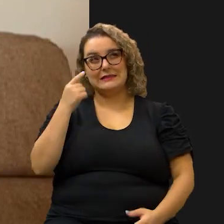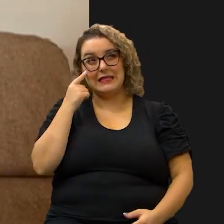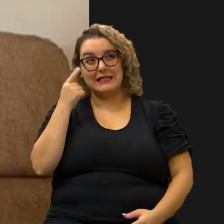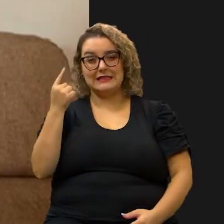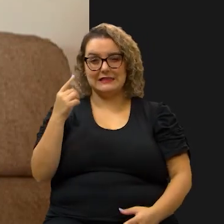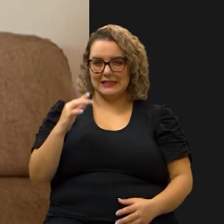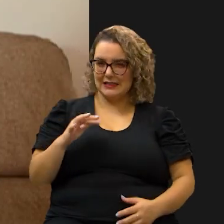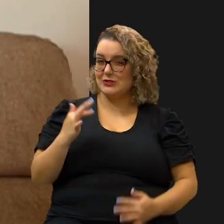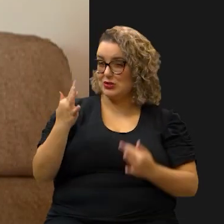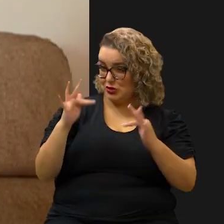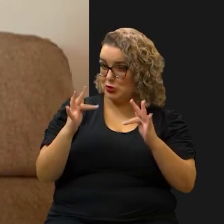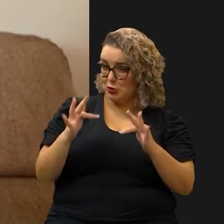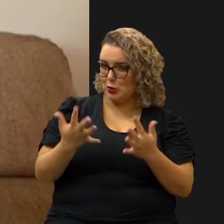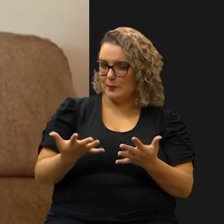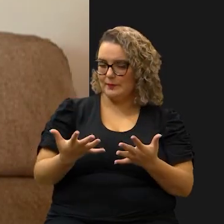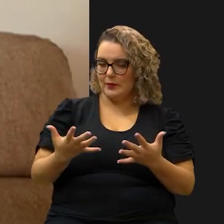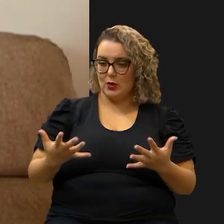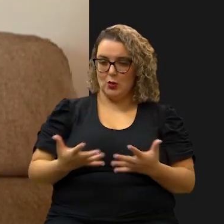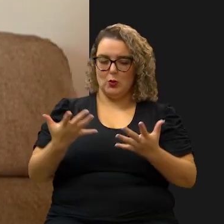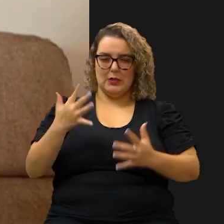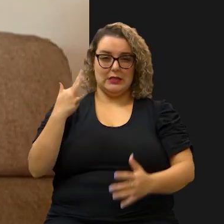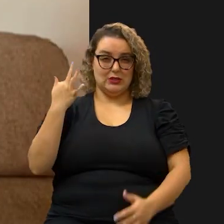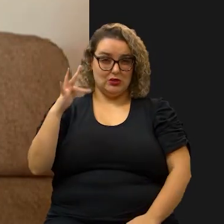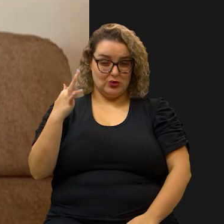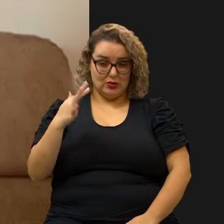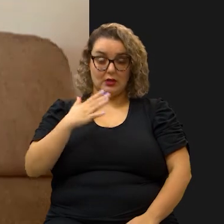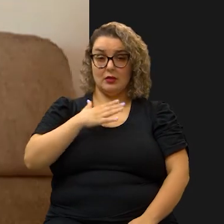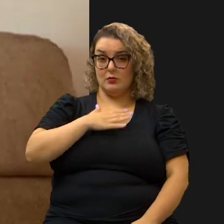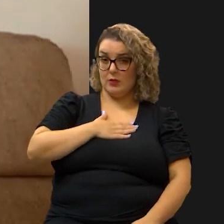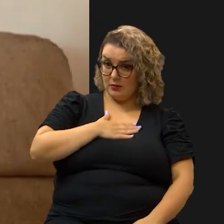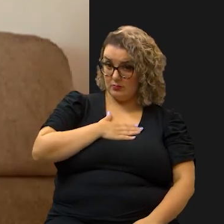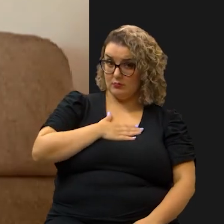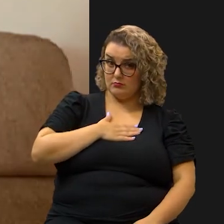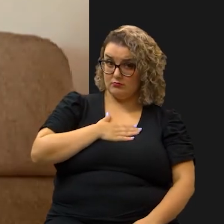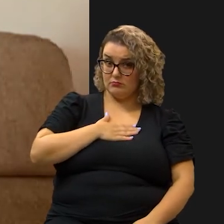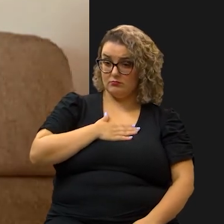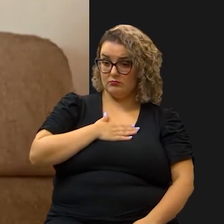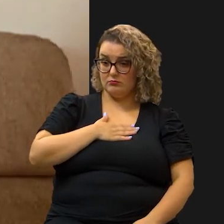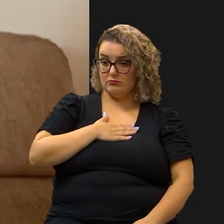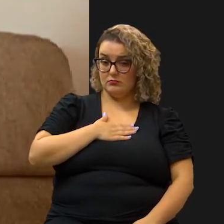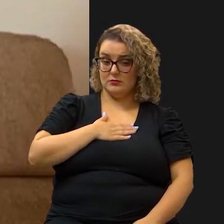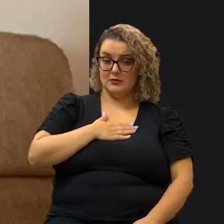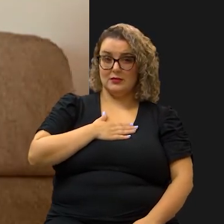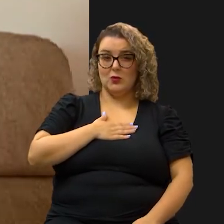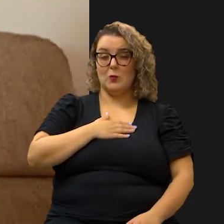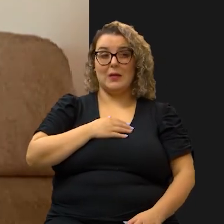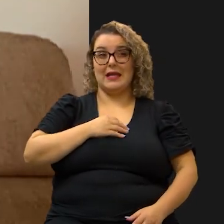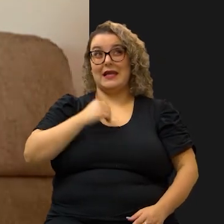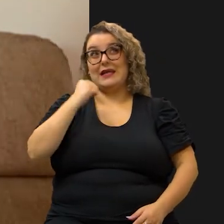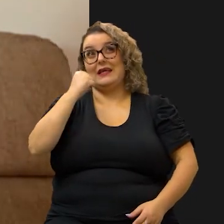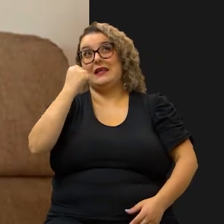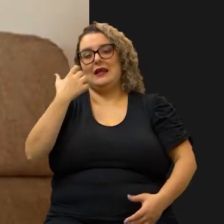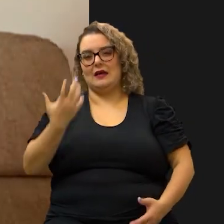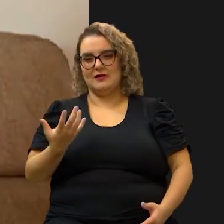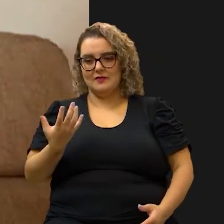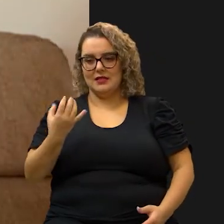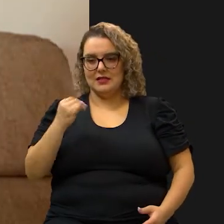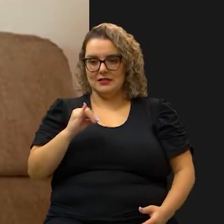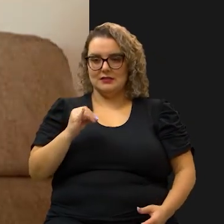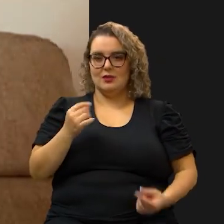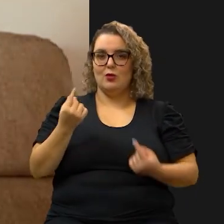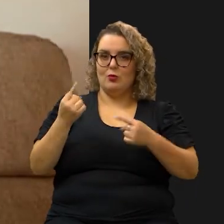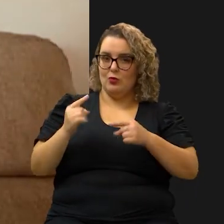do termômetro, vamos dizer assim, de dor. Ou seja, um estímulo doloroso que em mim não cause tanta dor,